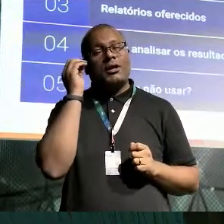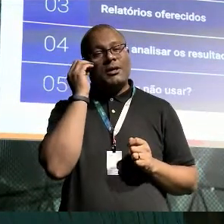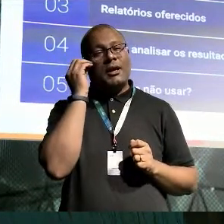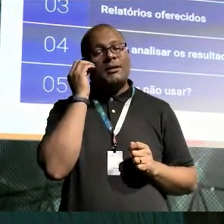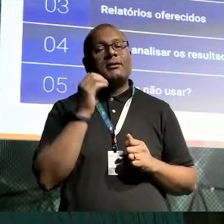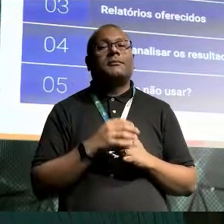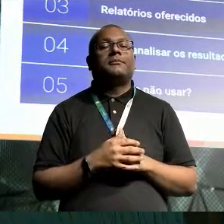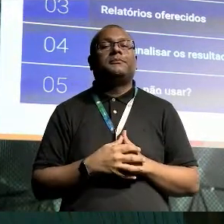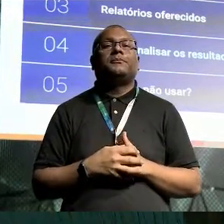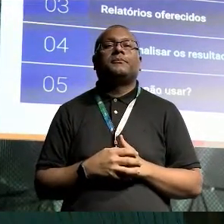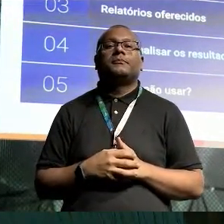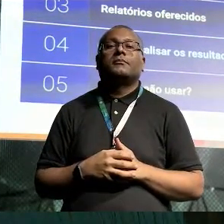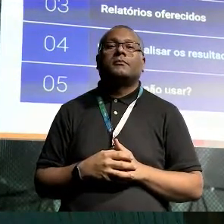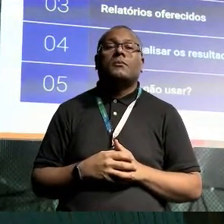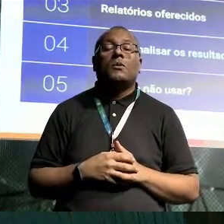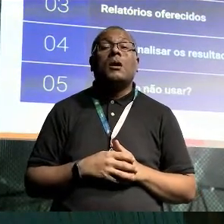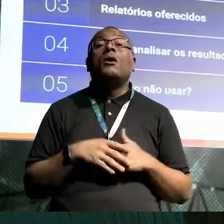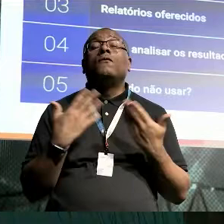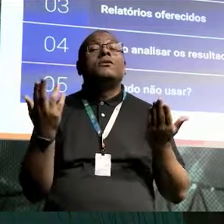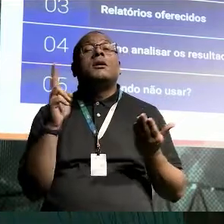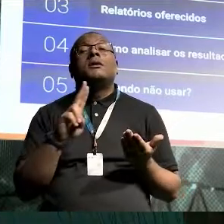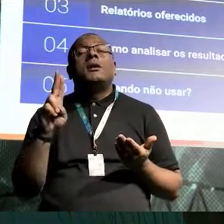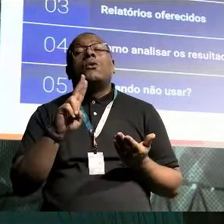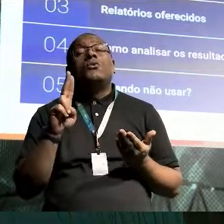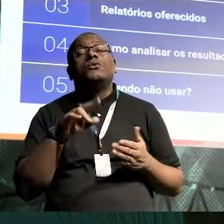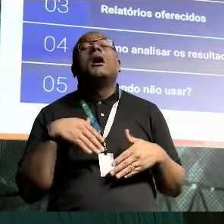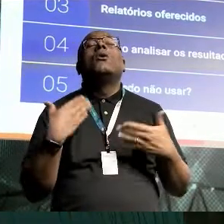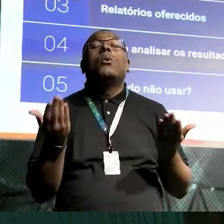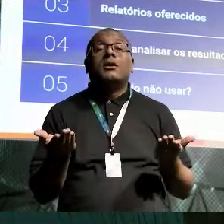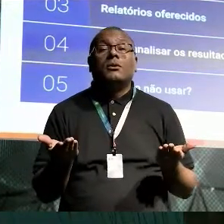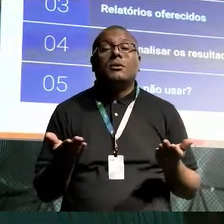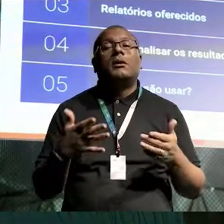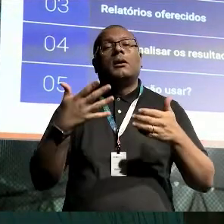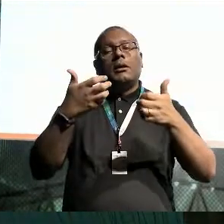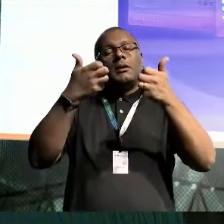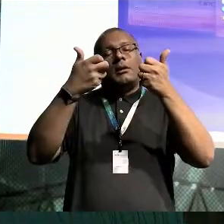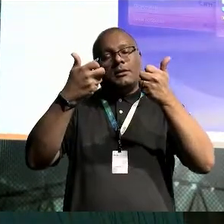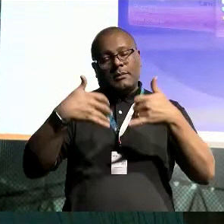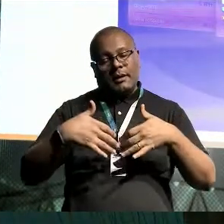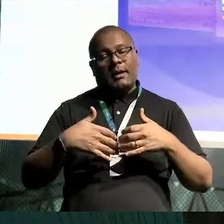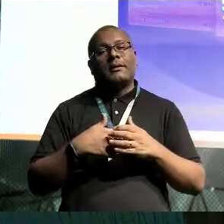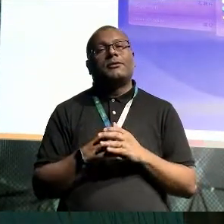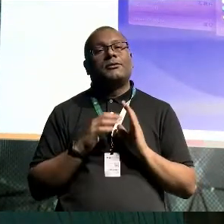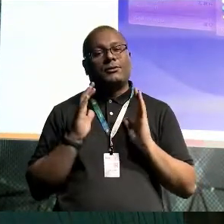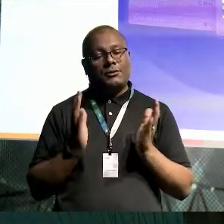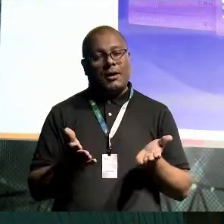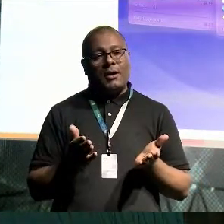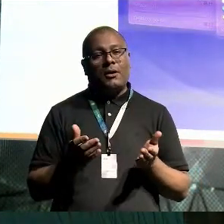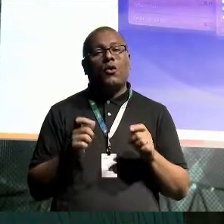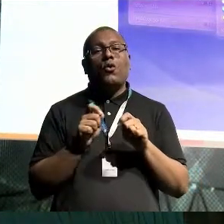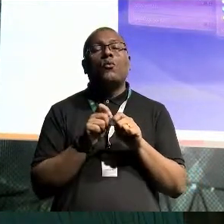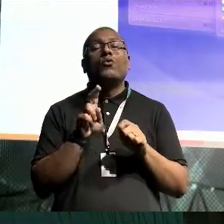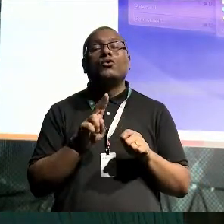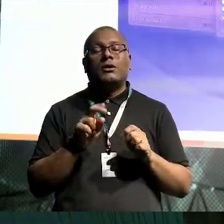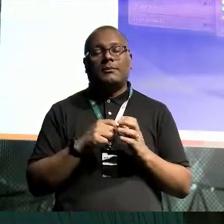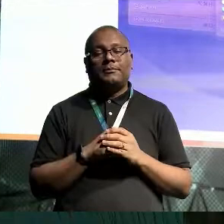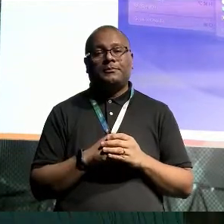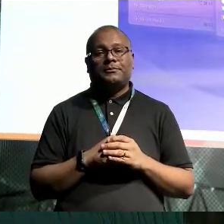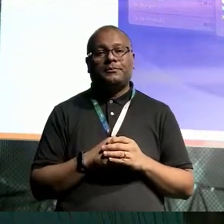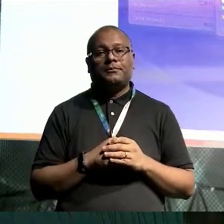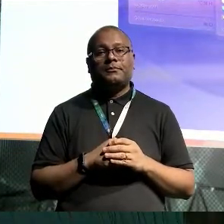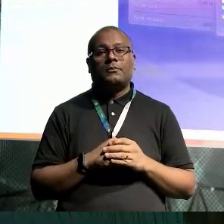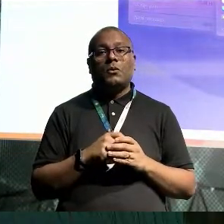simulações. Quando não usar diretamente no device, como eu expliquei agora há pouco. Como que ele funciona? Eu vou